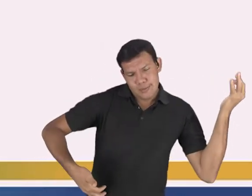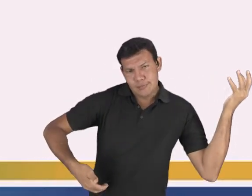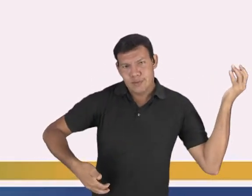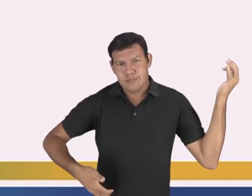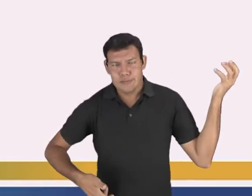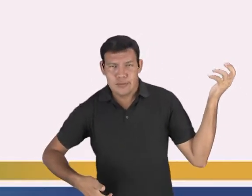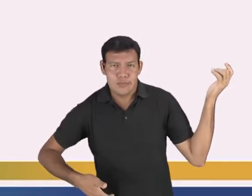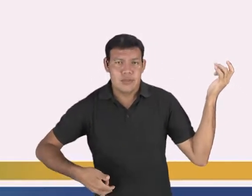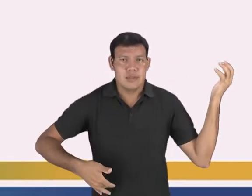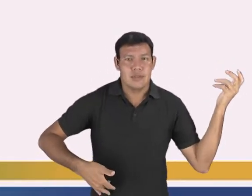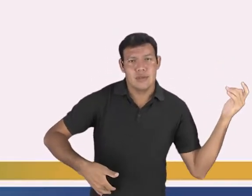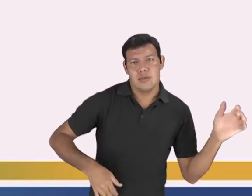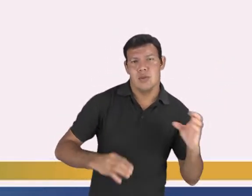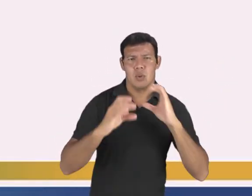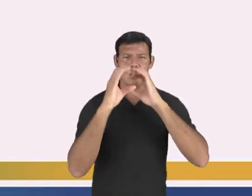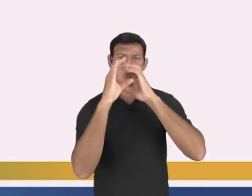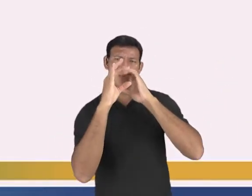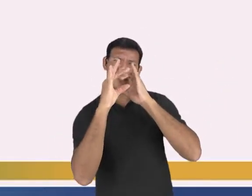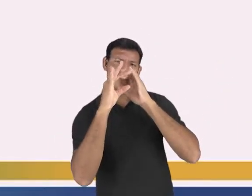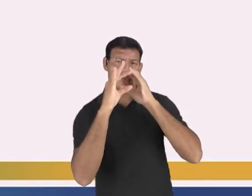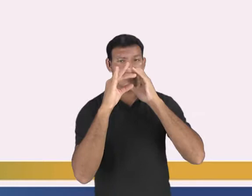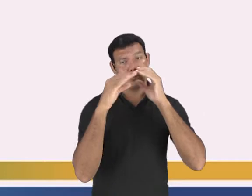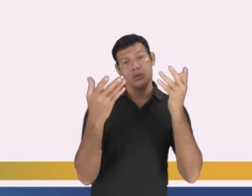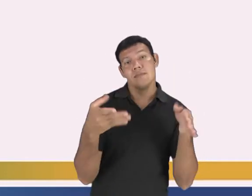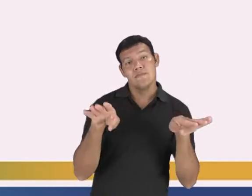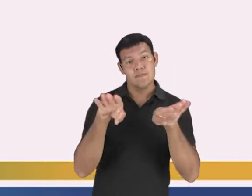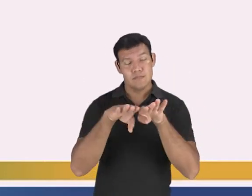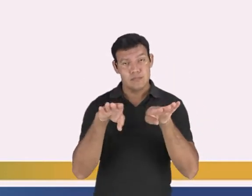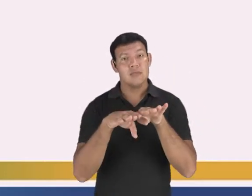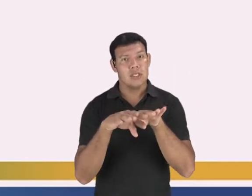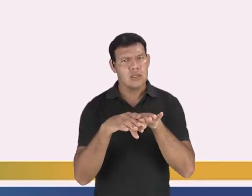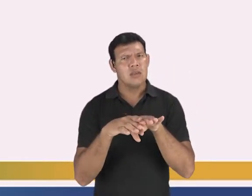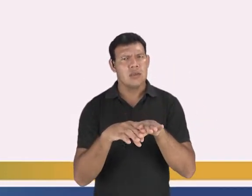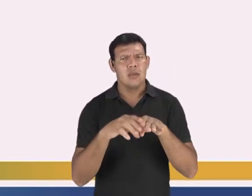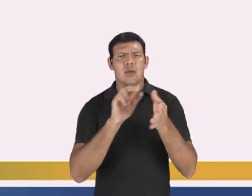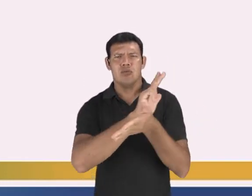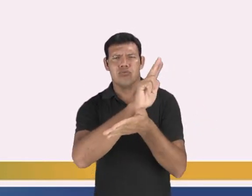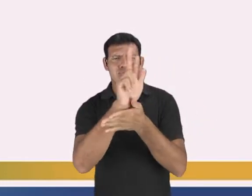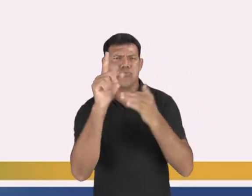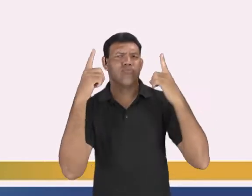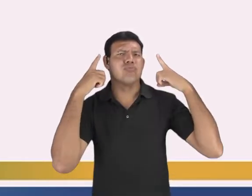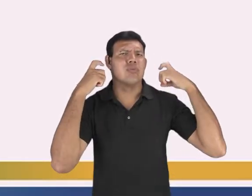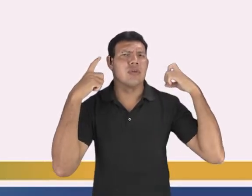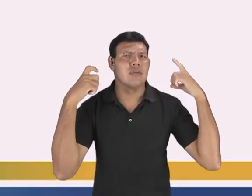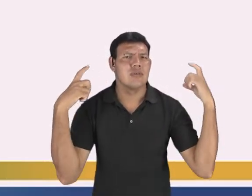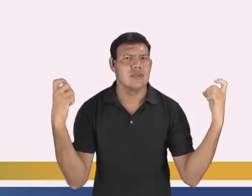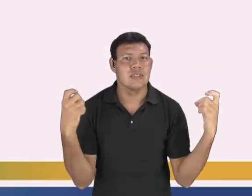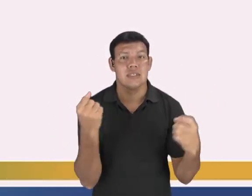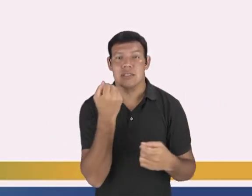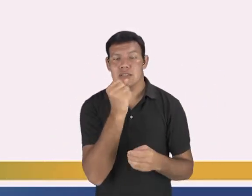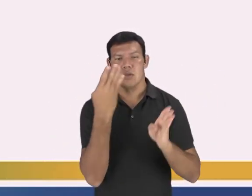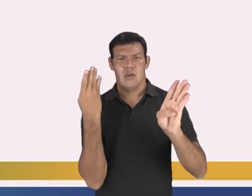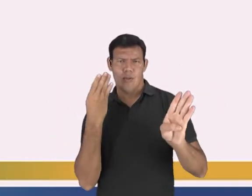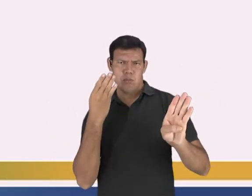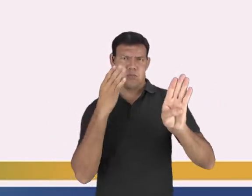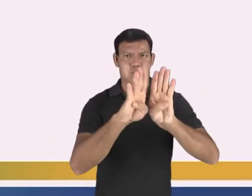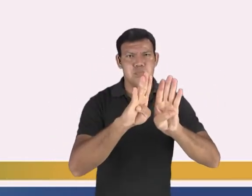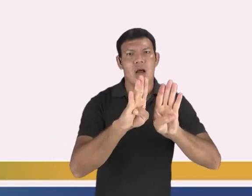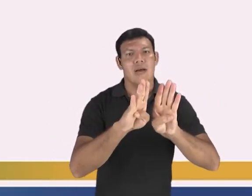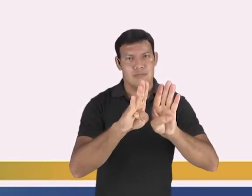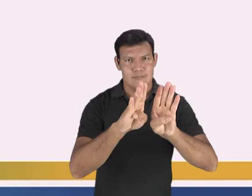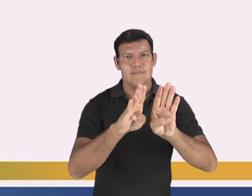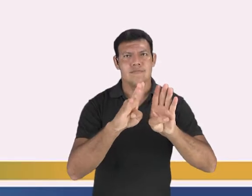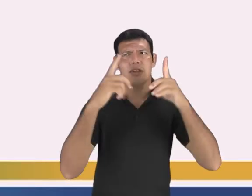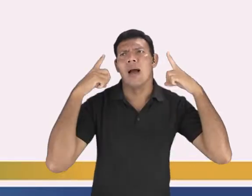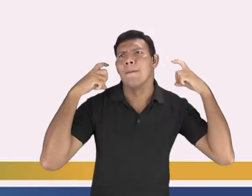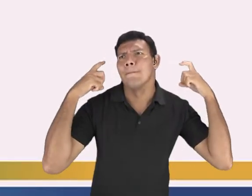como o violão, uma flauta, mas nós temos também outros tipos de som. Por exemplo, se eu bato a porta, eu tenho um tipo